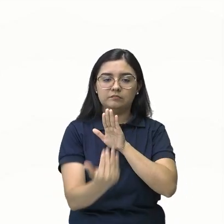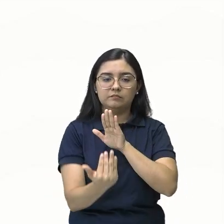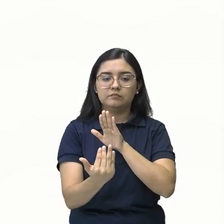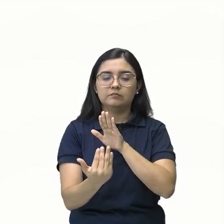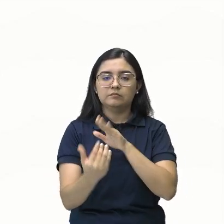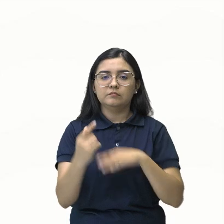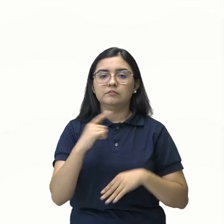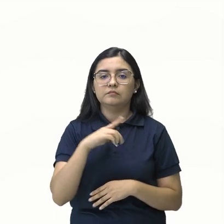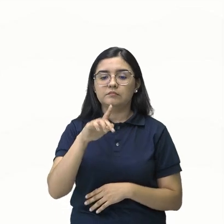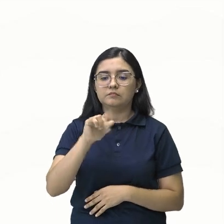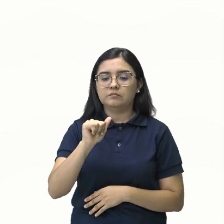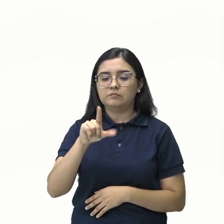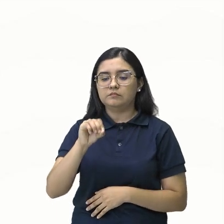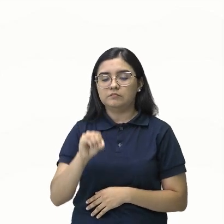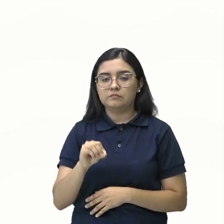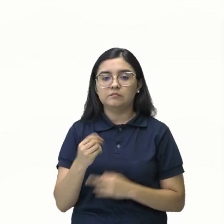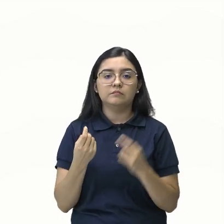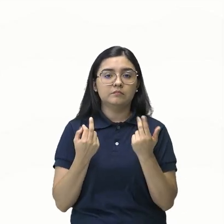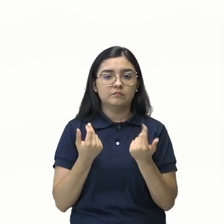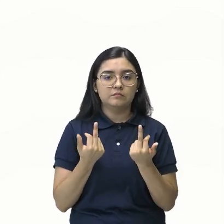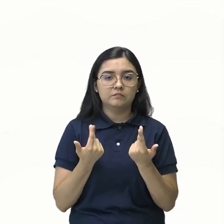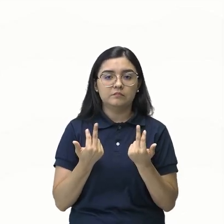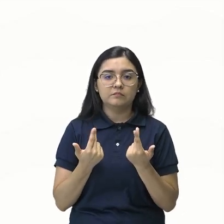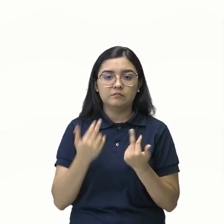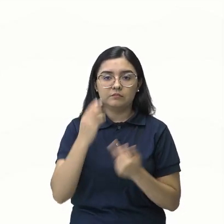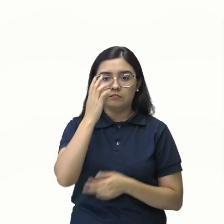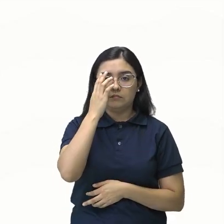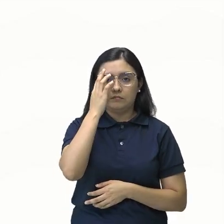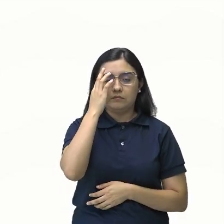todos os seus lados iguais.